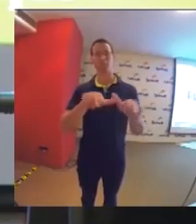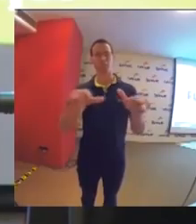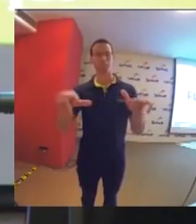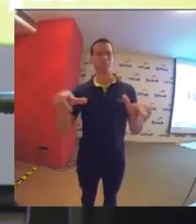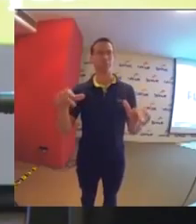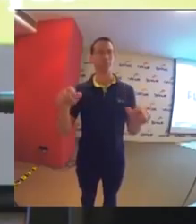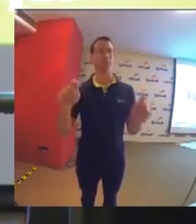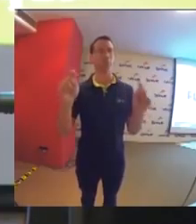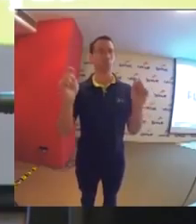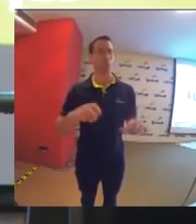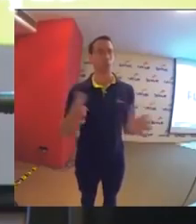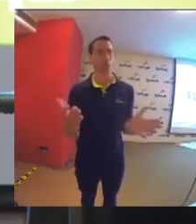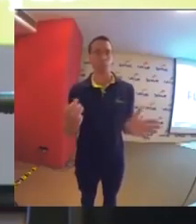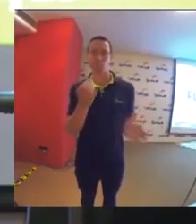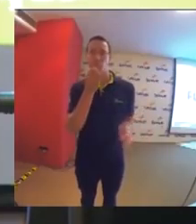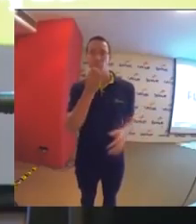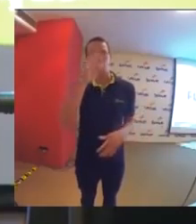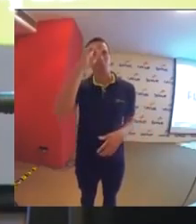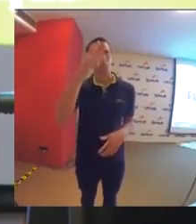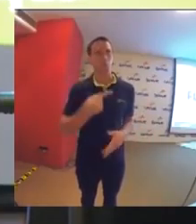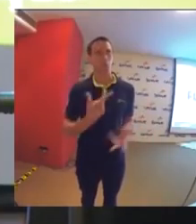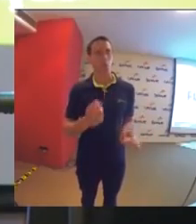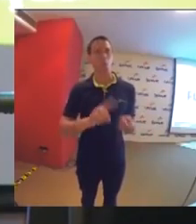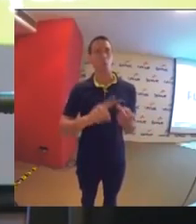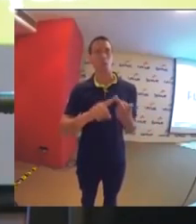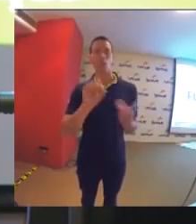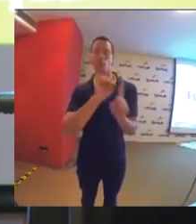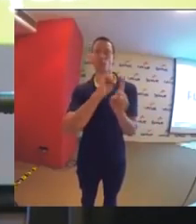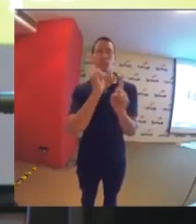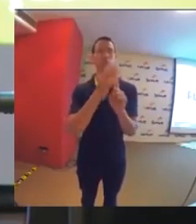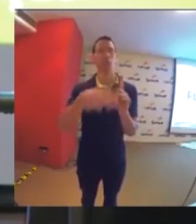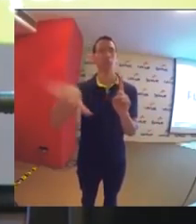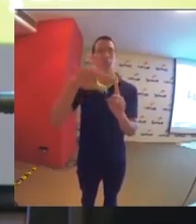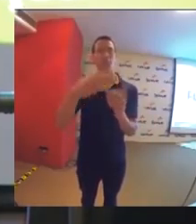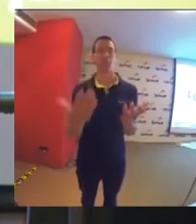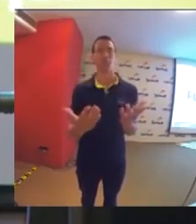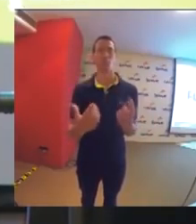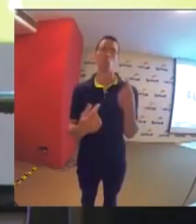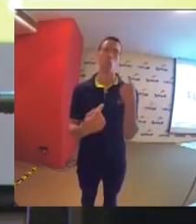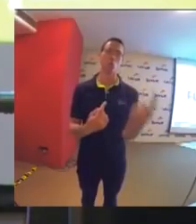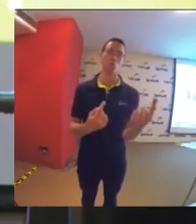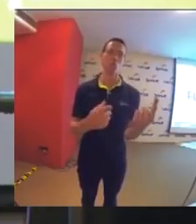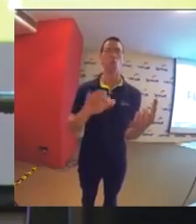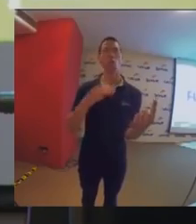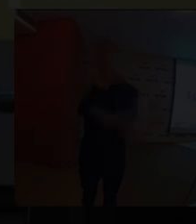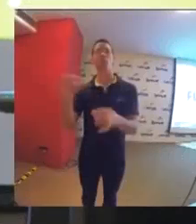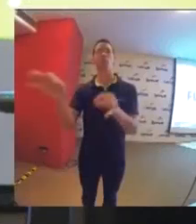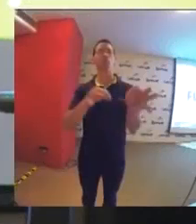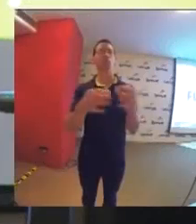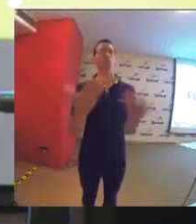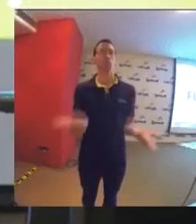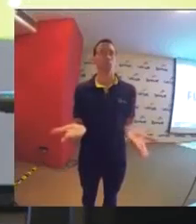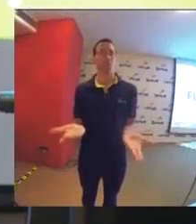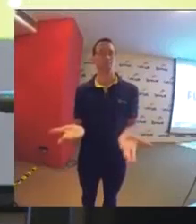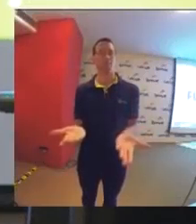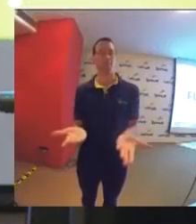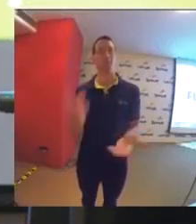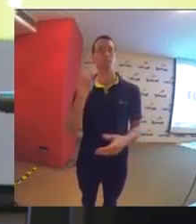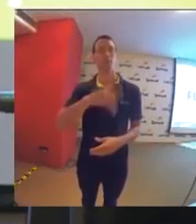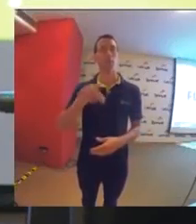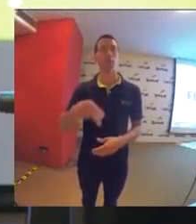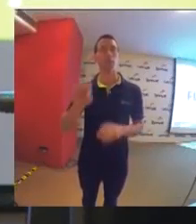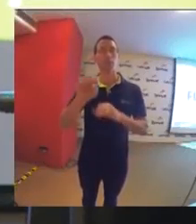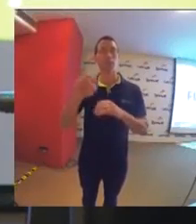e sociais. Podem ser de um só ou de uma comunidade. O professor deve ensinar o outro a planejar-se.